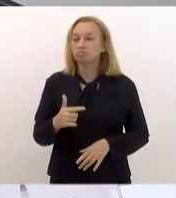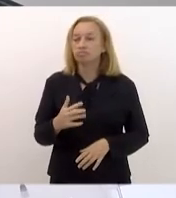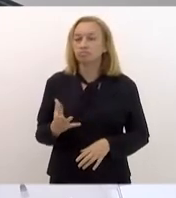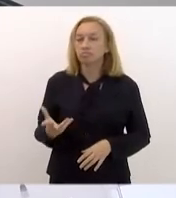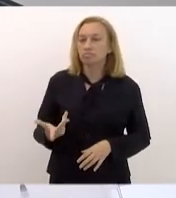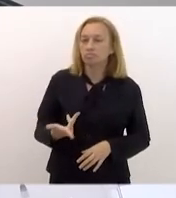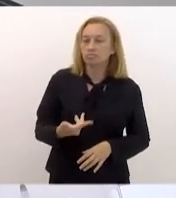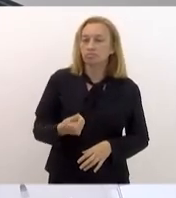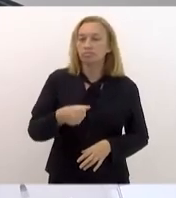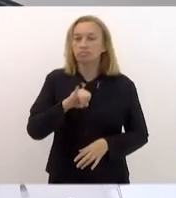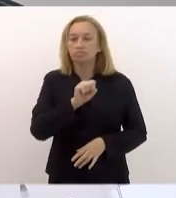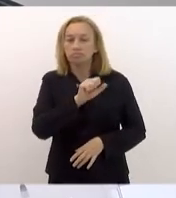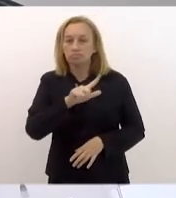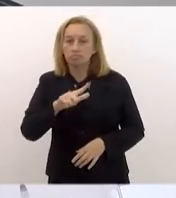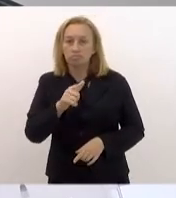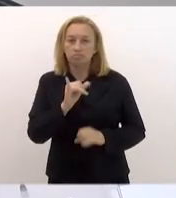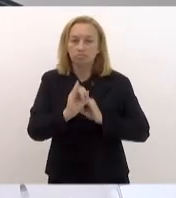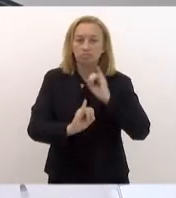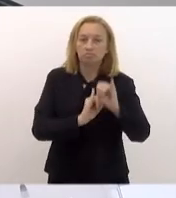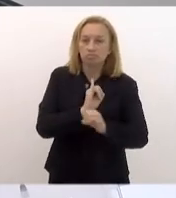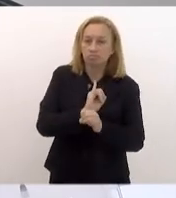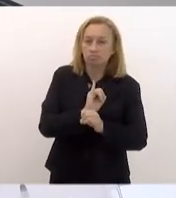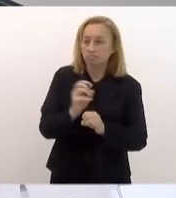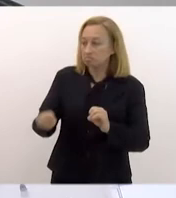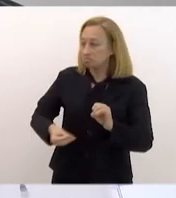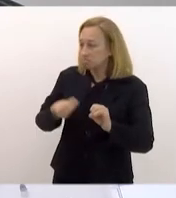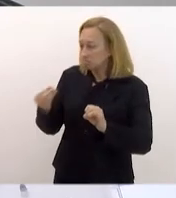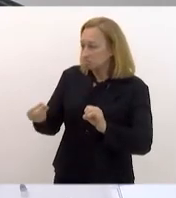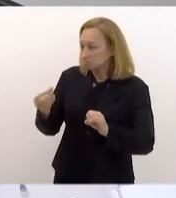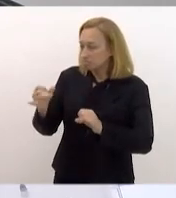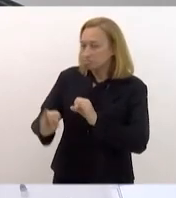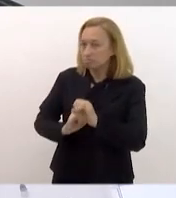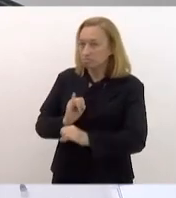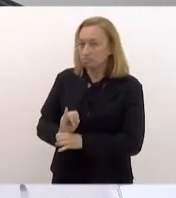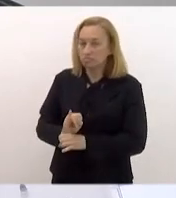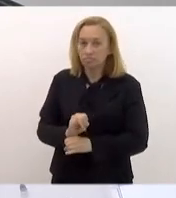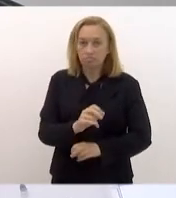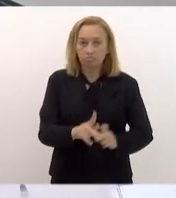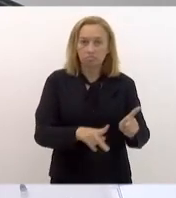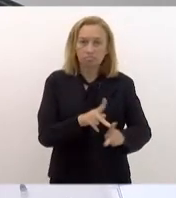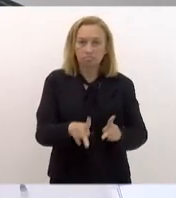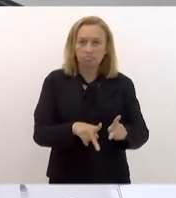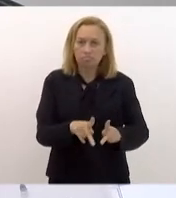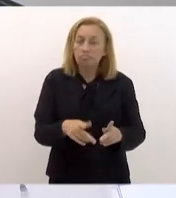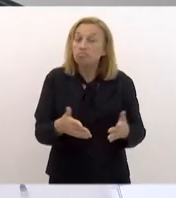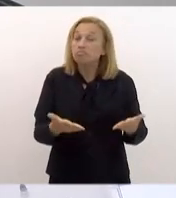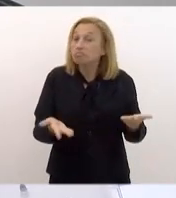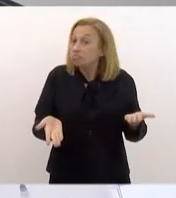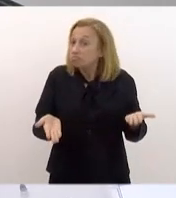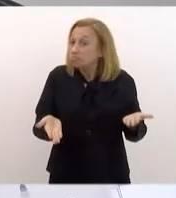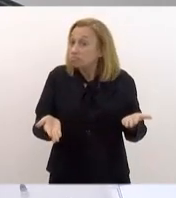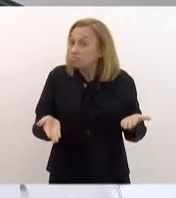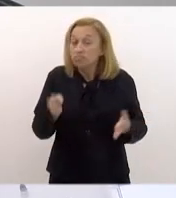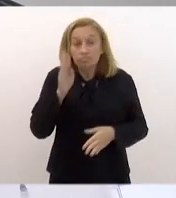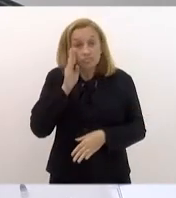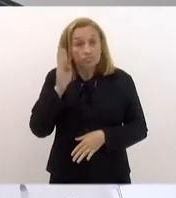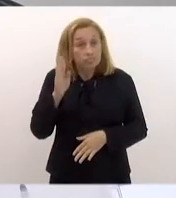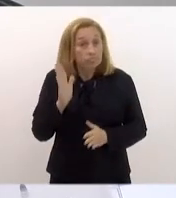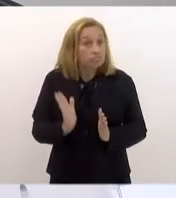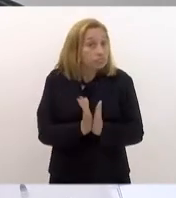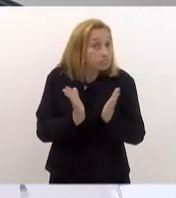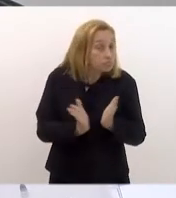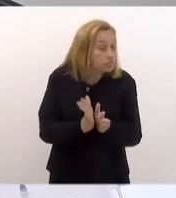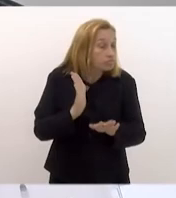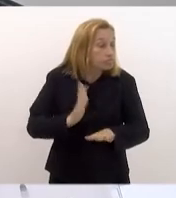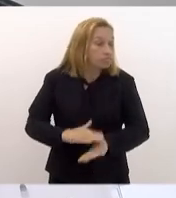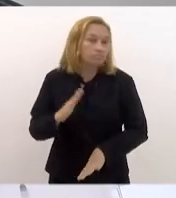qualidade de internet e dá internet, inclusive, para a população, né, principalmente as mais carentes,